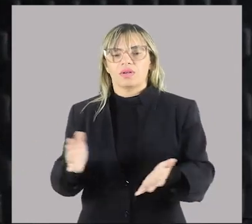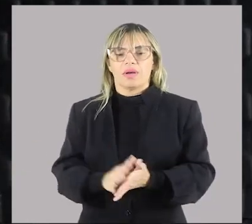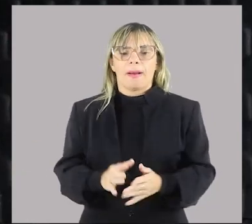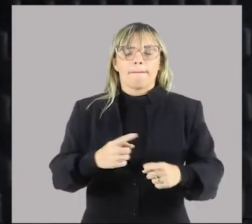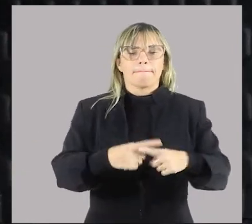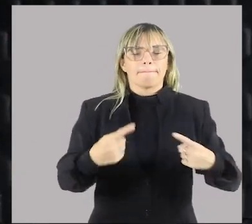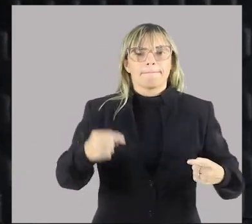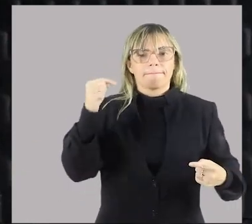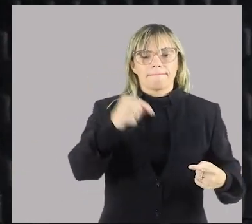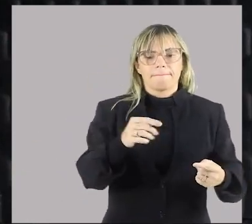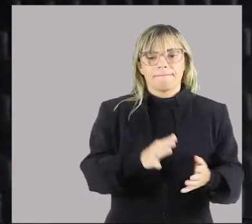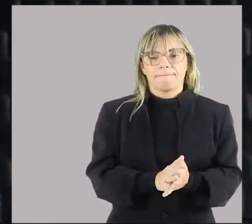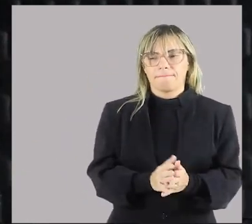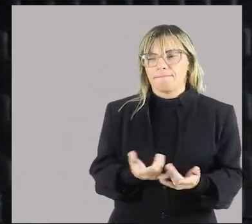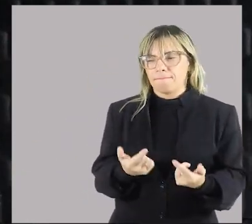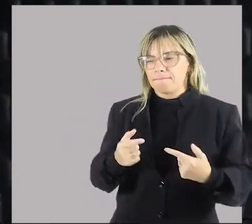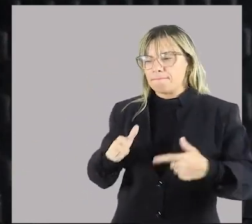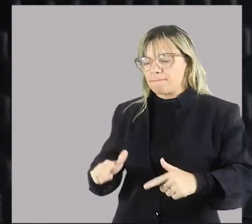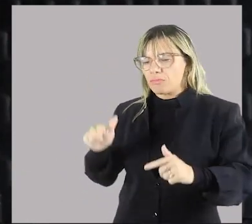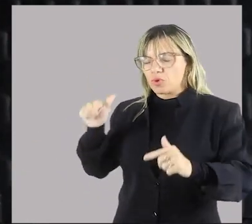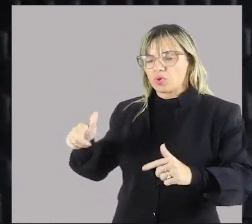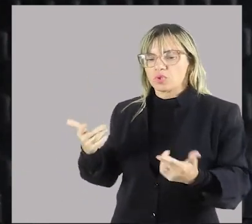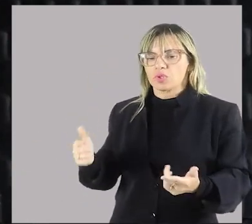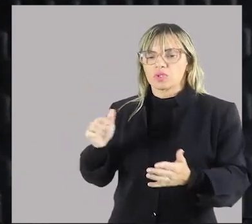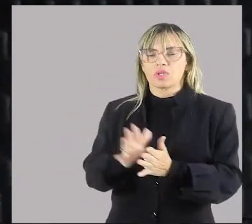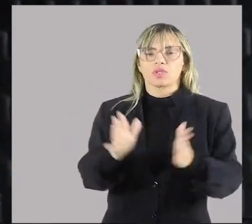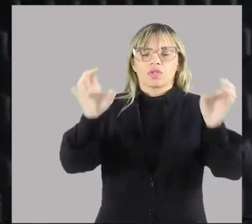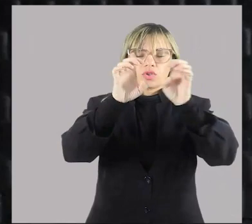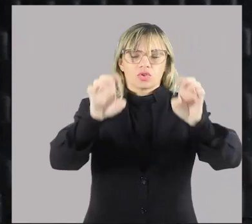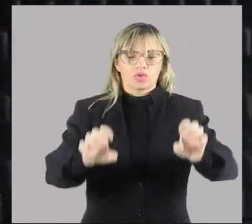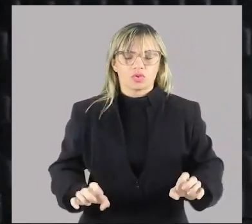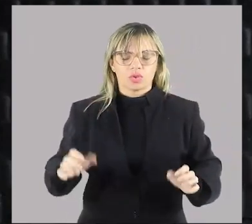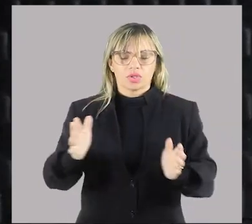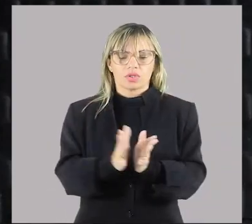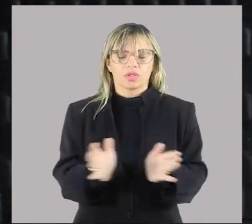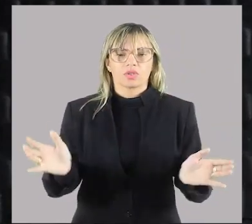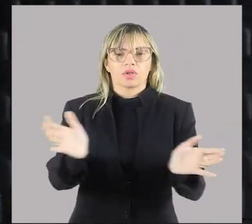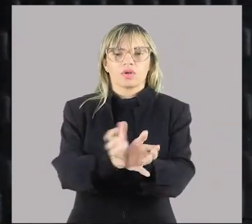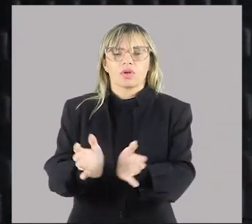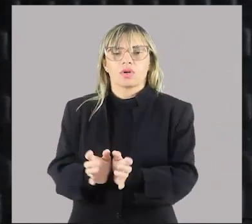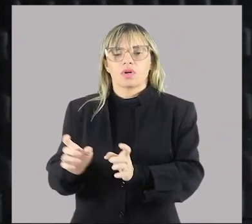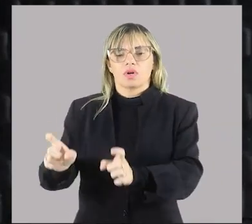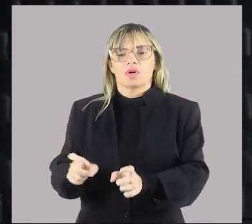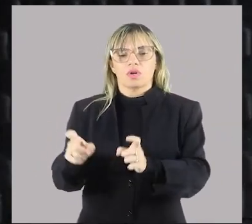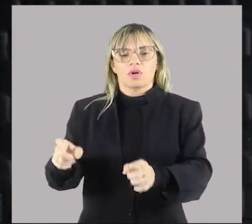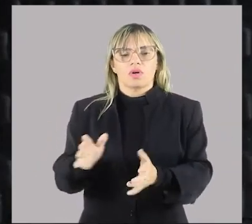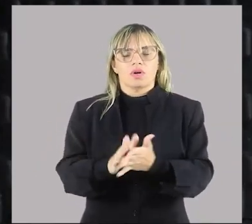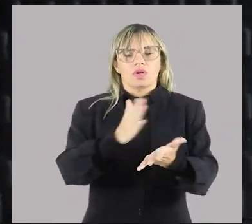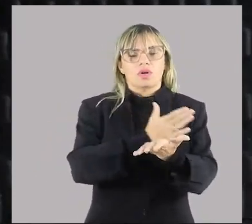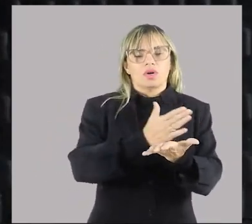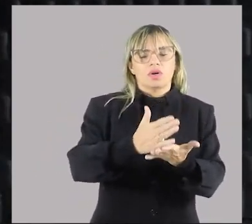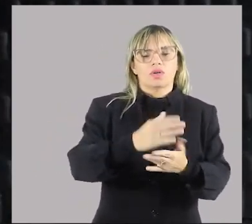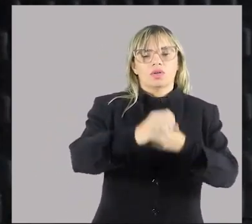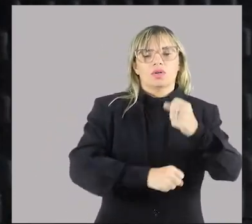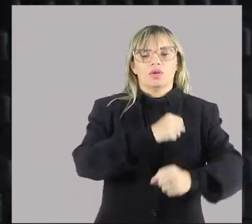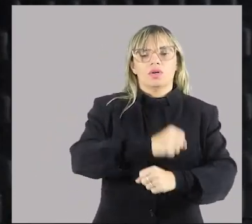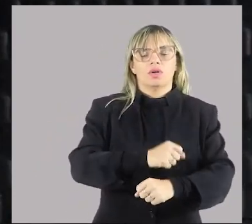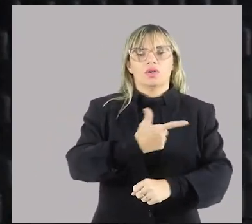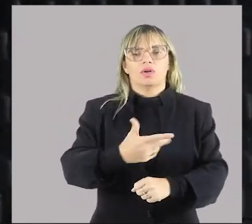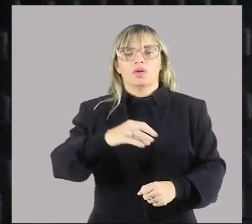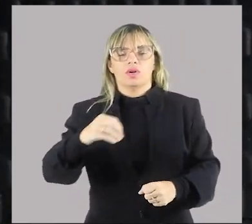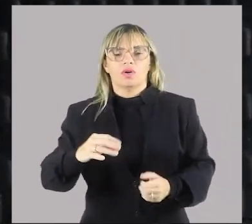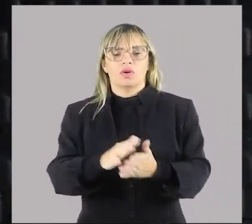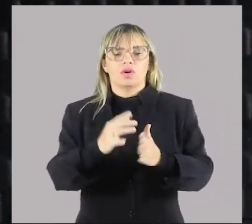estruturas desse Estado oligárquico. Então, no início dos anos 20, de todos esses elementos, esses componentes que nós acabamos de